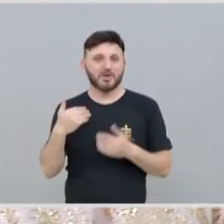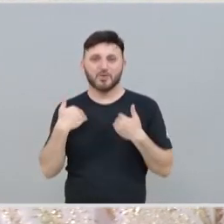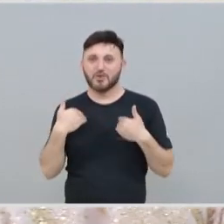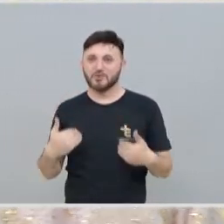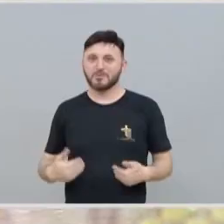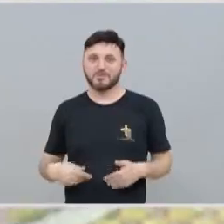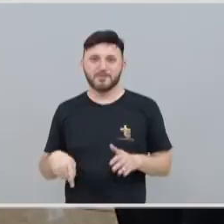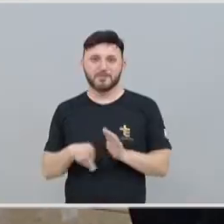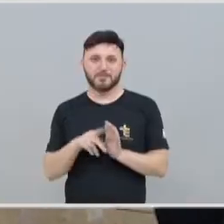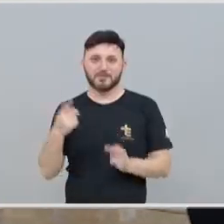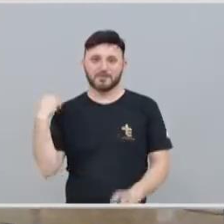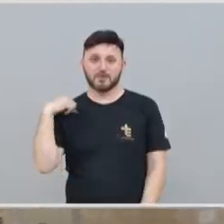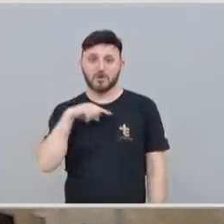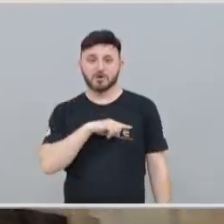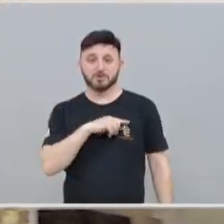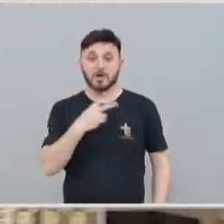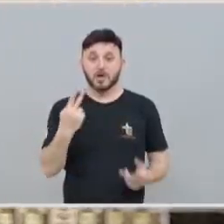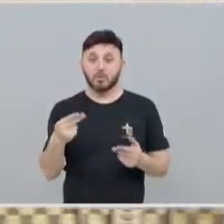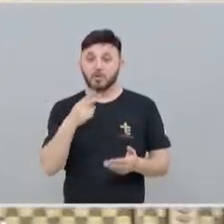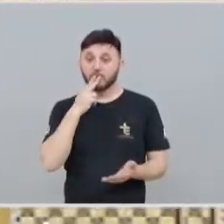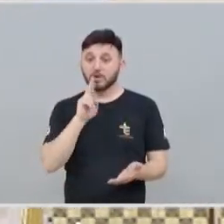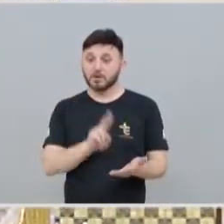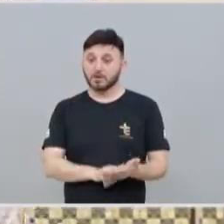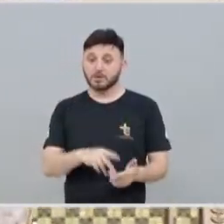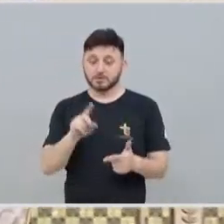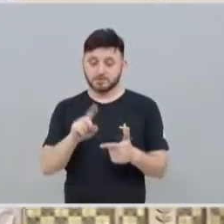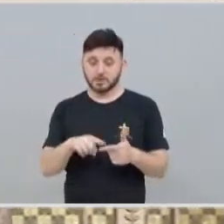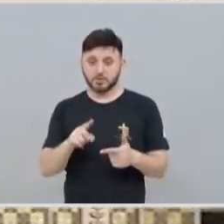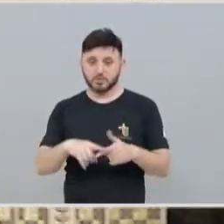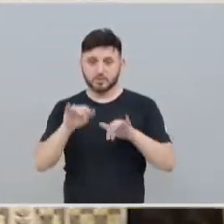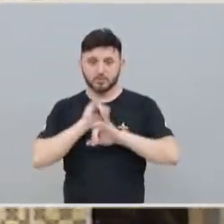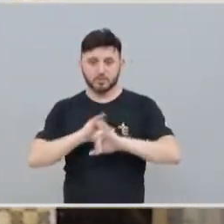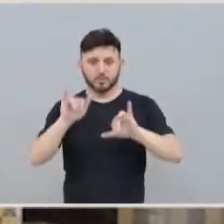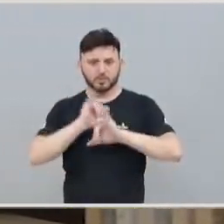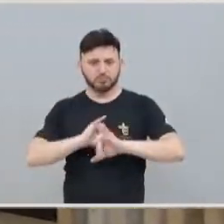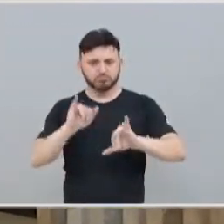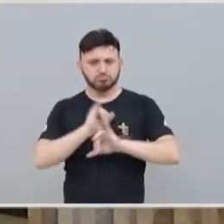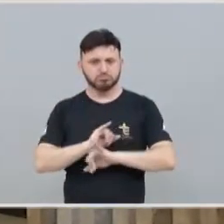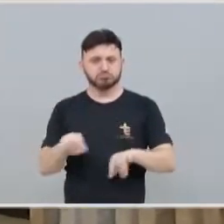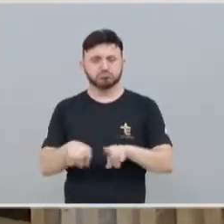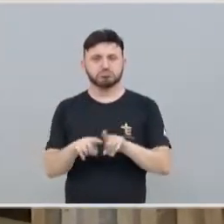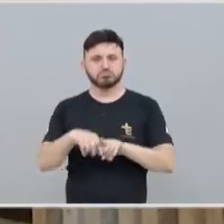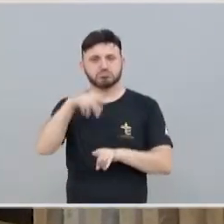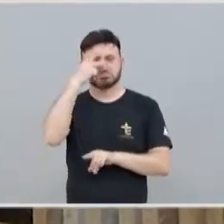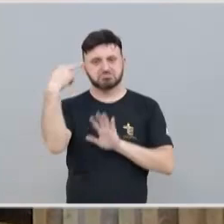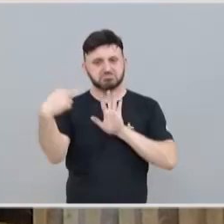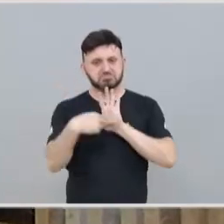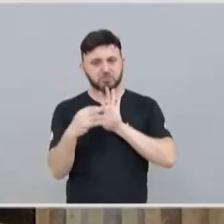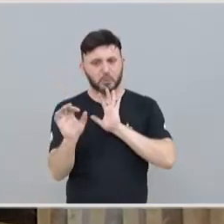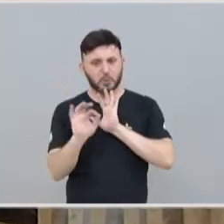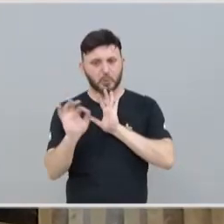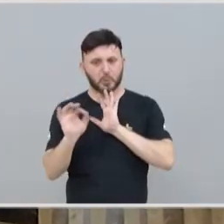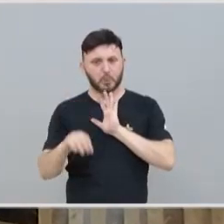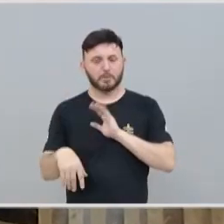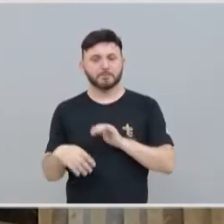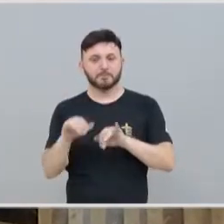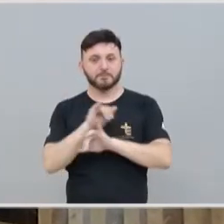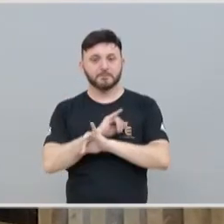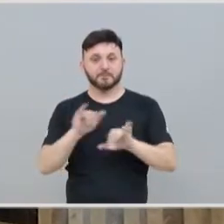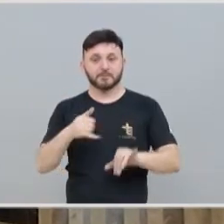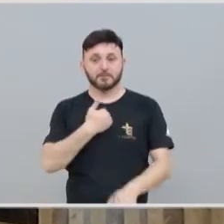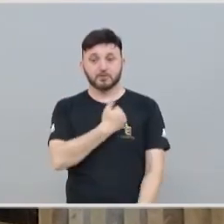como diz a segunda carta muito bem proclamada e pra quem não prestou atenção a carta de são